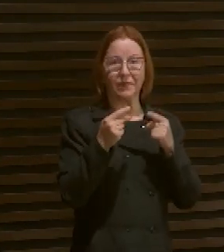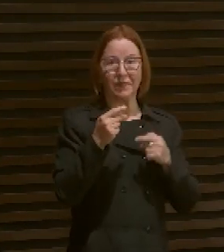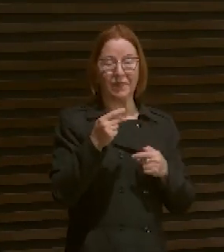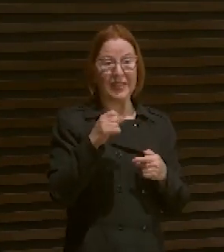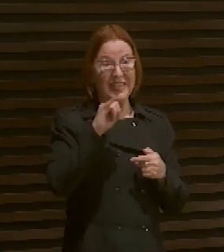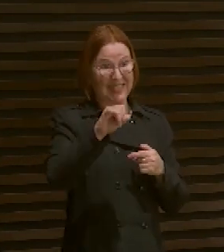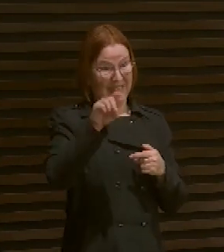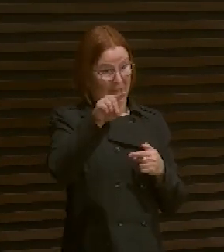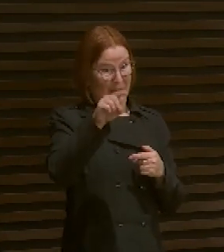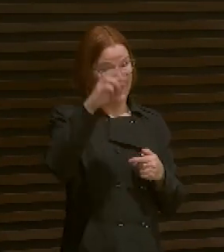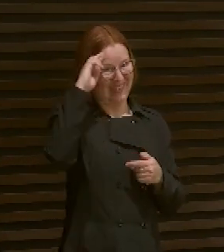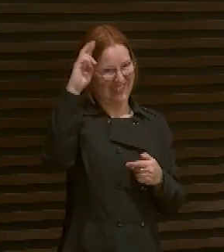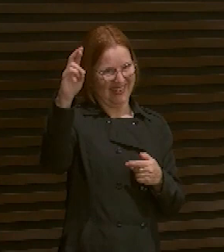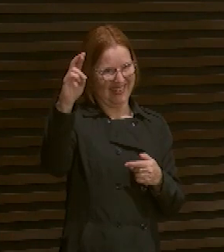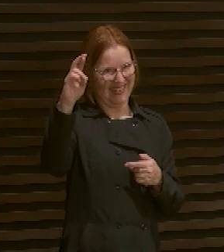se és tu, Senhor.